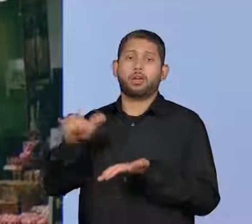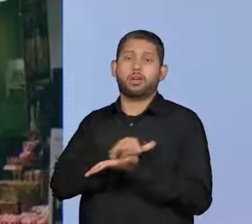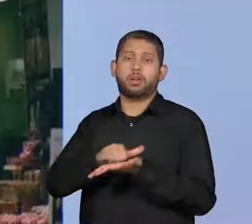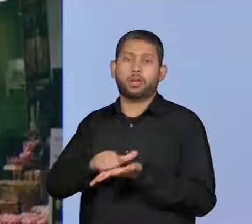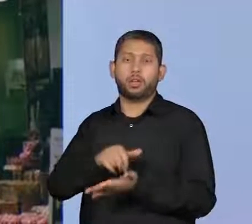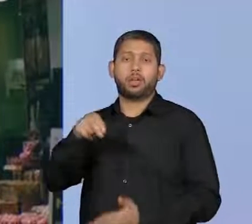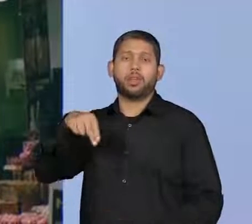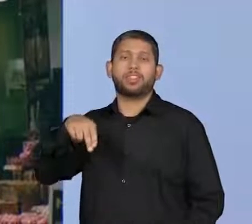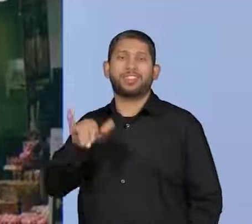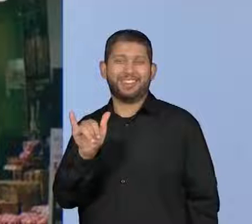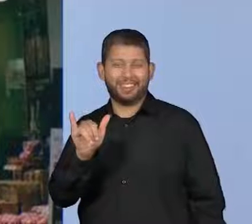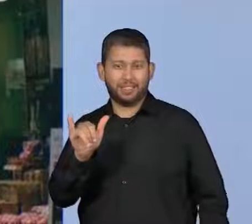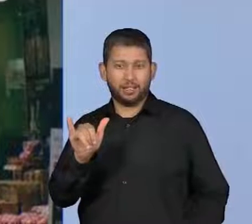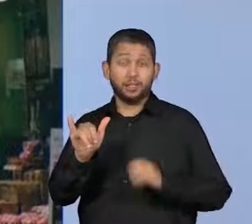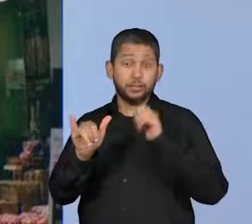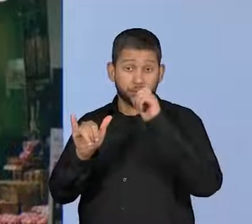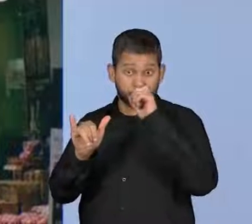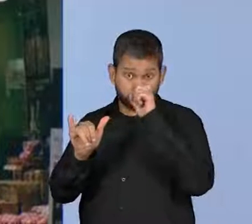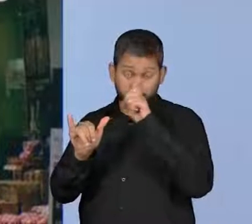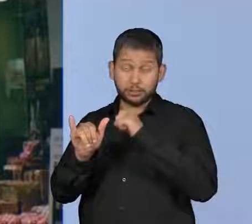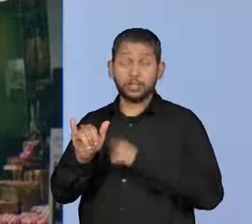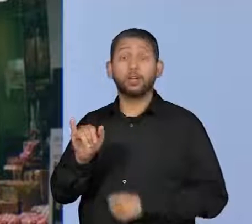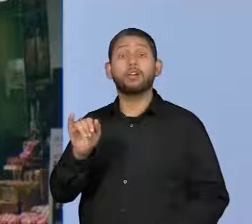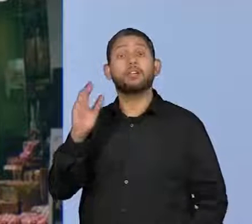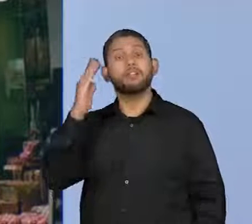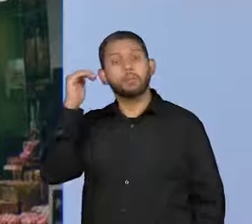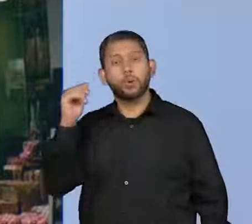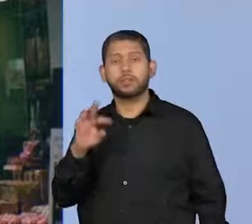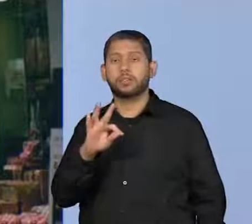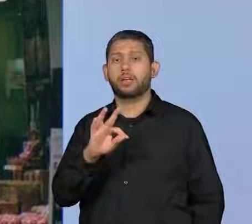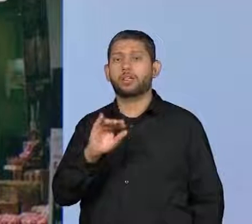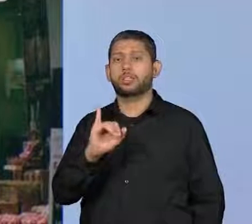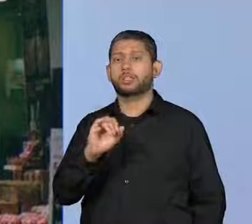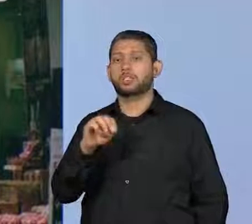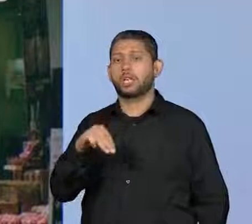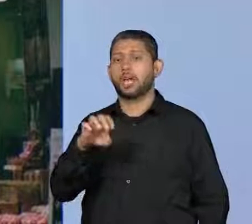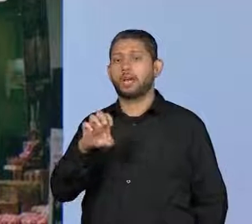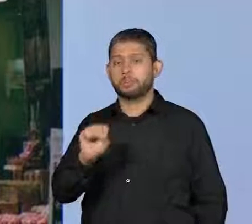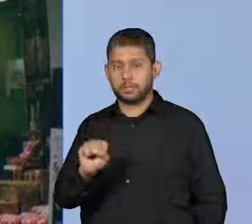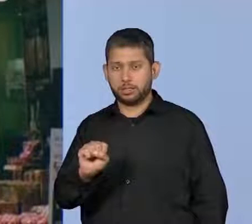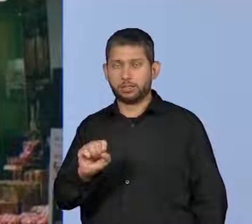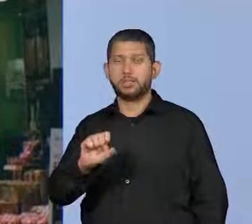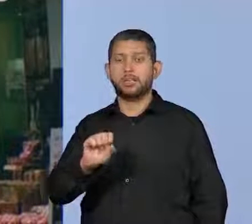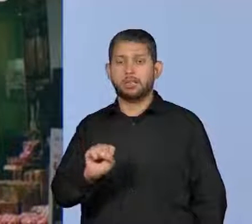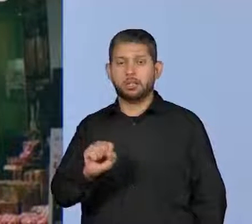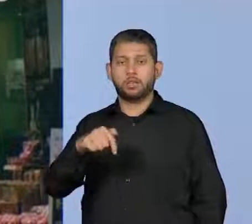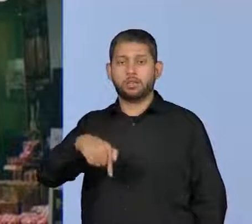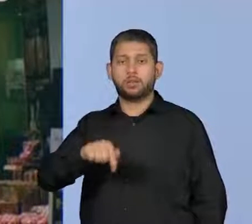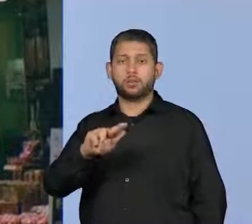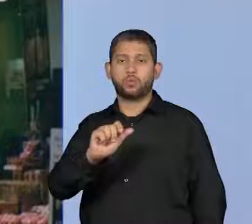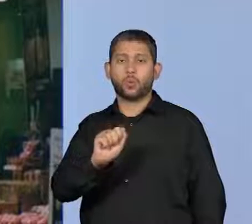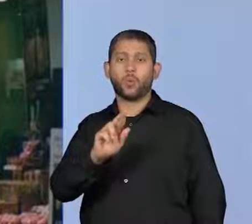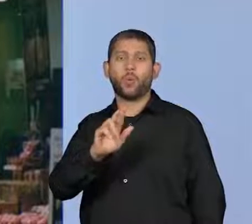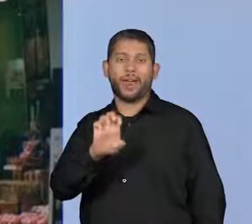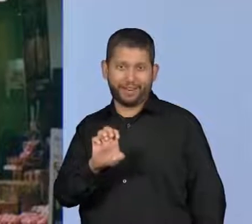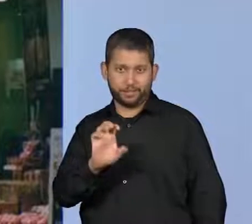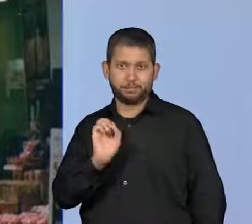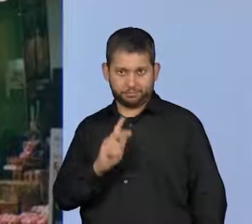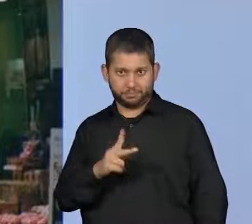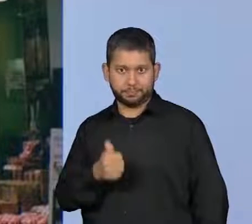vendo aí os estabelecimentos ao redor ali abertos. E aquelas faixas e placas lá no alto.